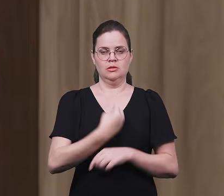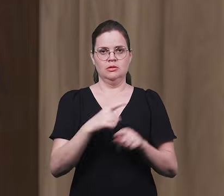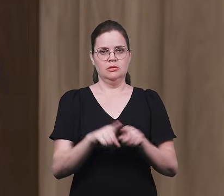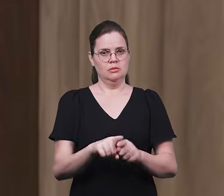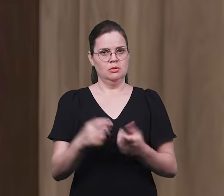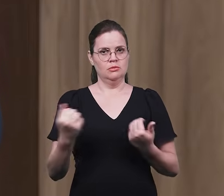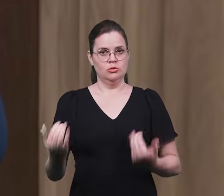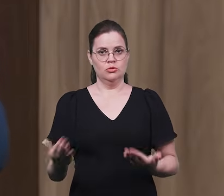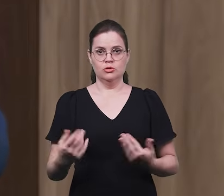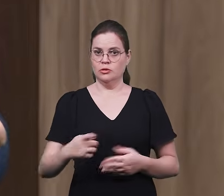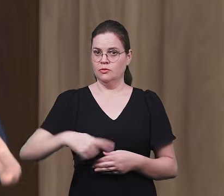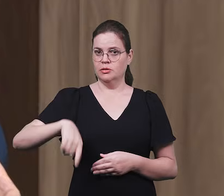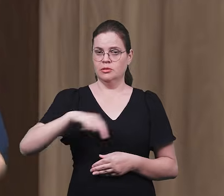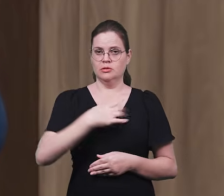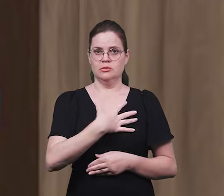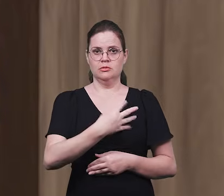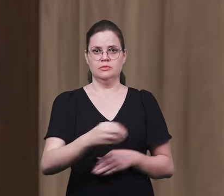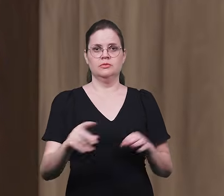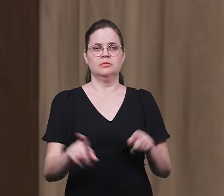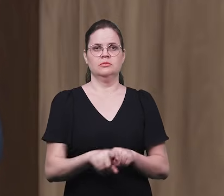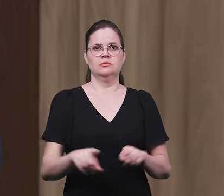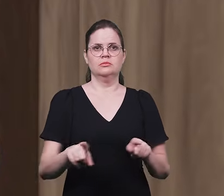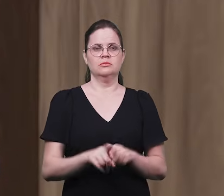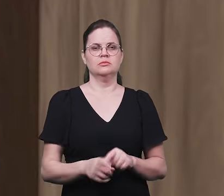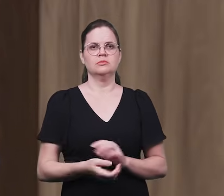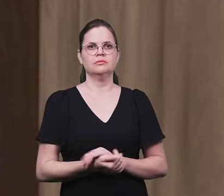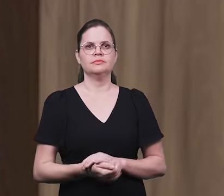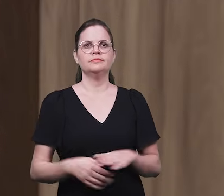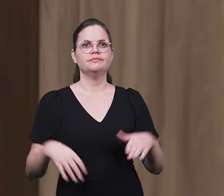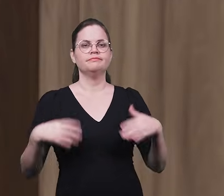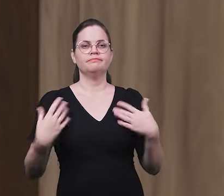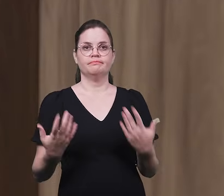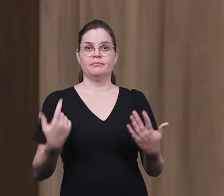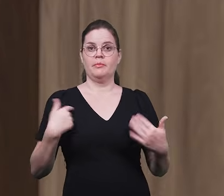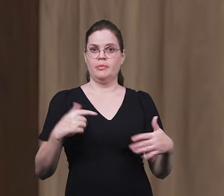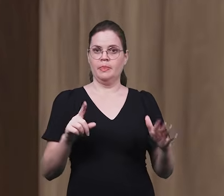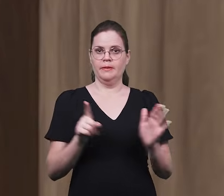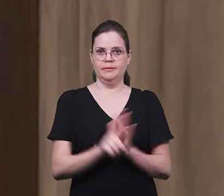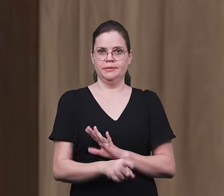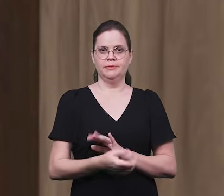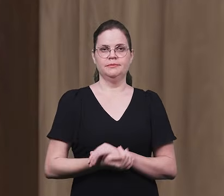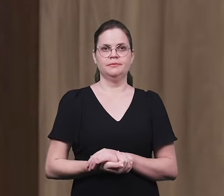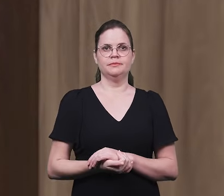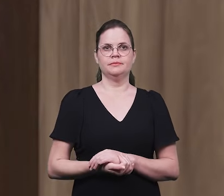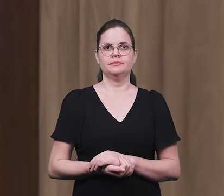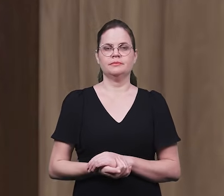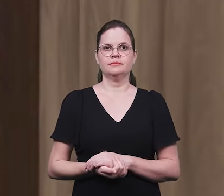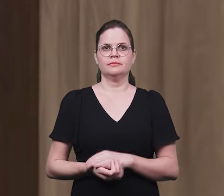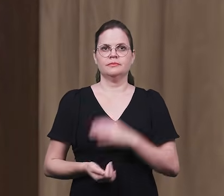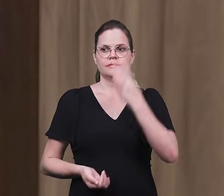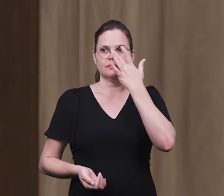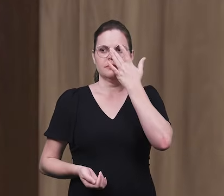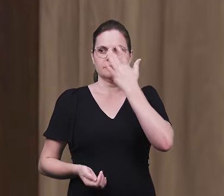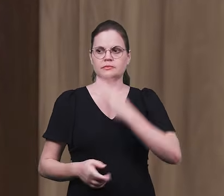vidas, para a vida dos nossos jovens, para a vida dos nossos filhos. Aí cabe a pergunta,